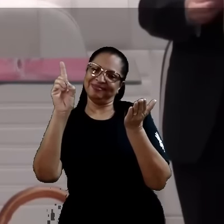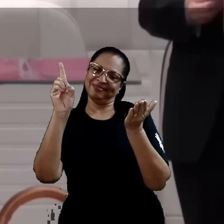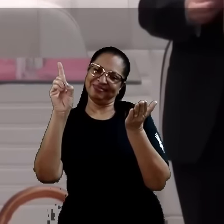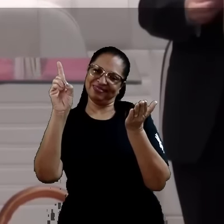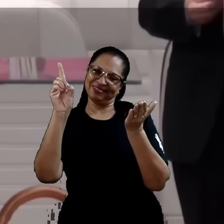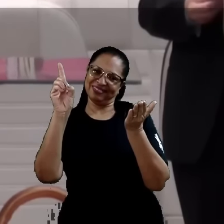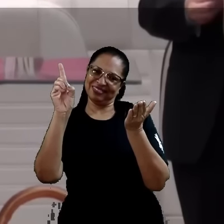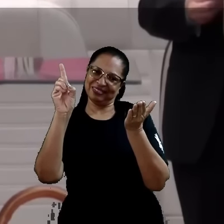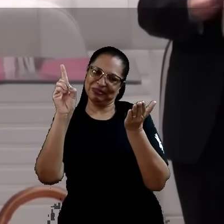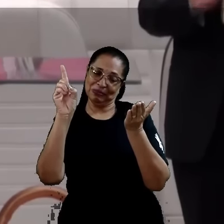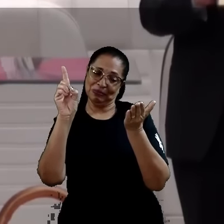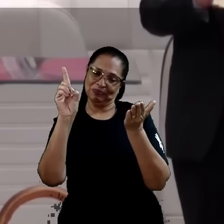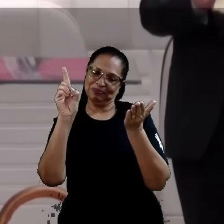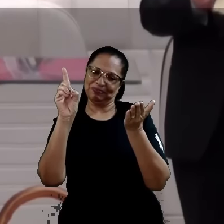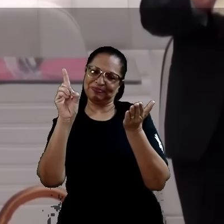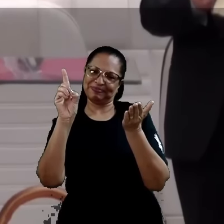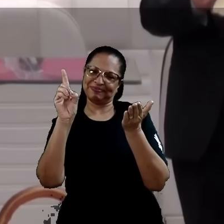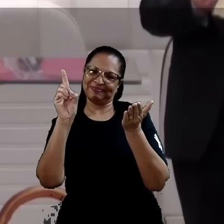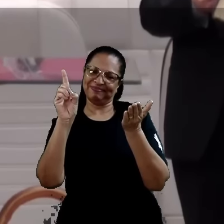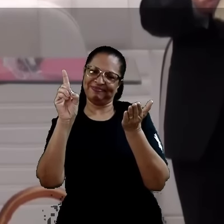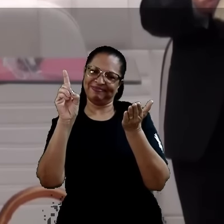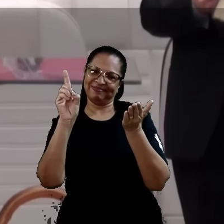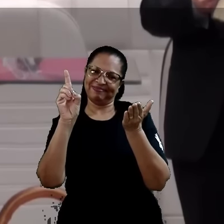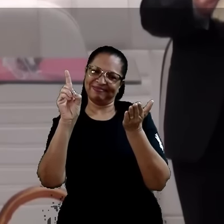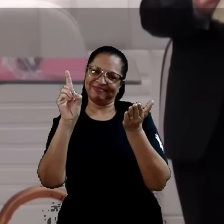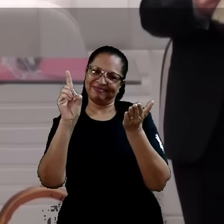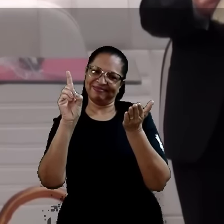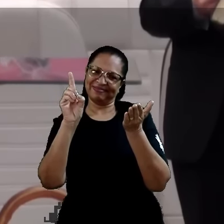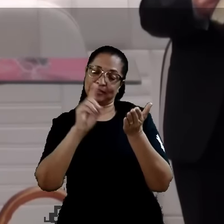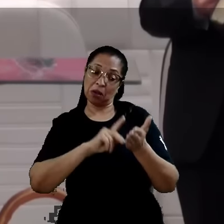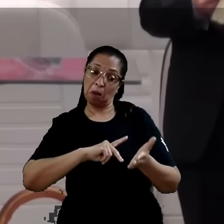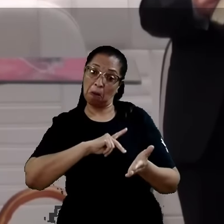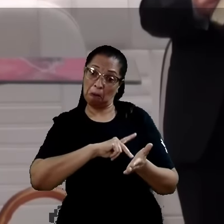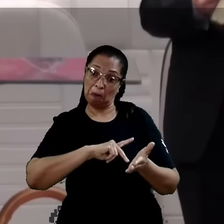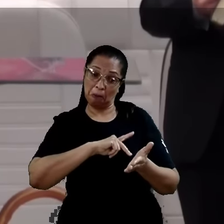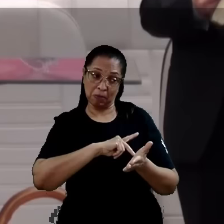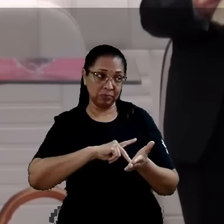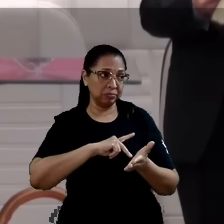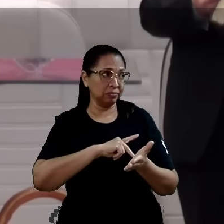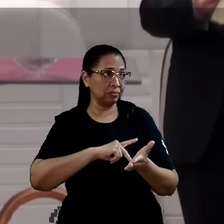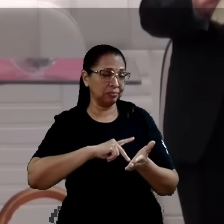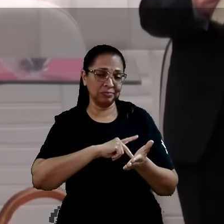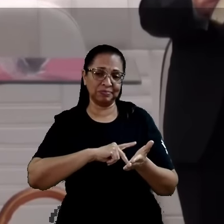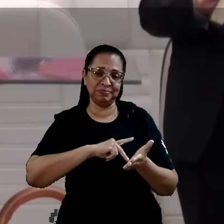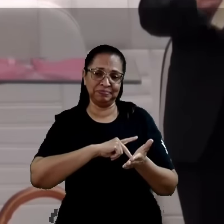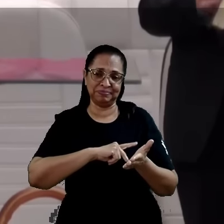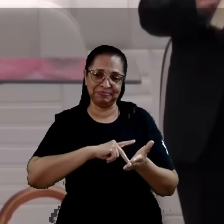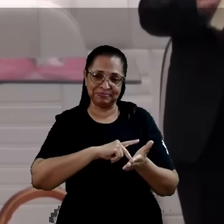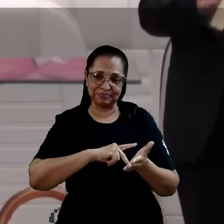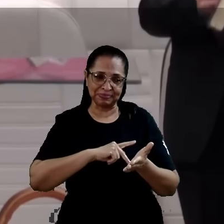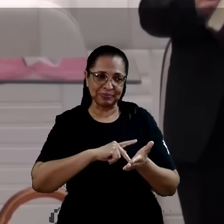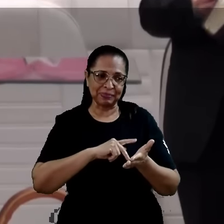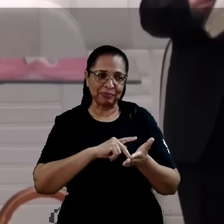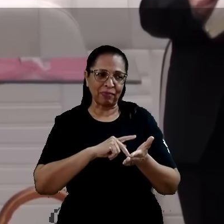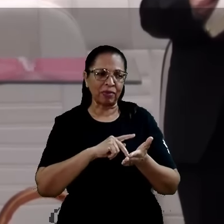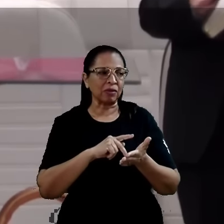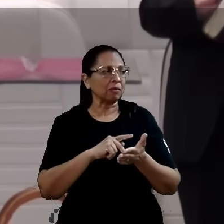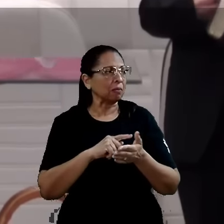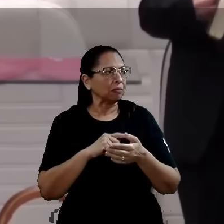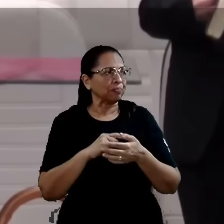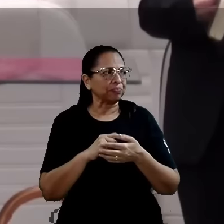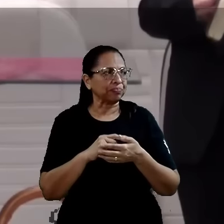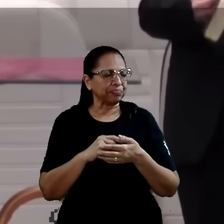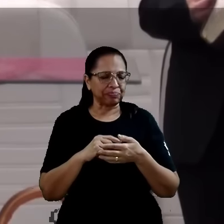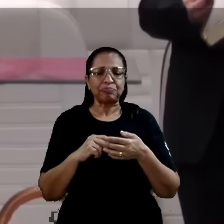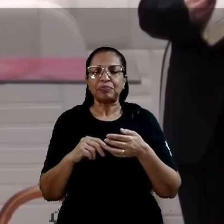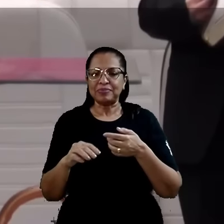segunda carta que Paulo escreveu a Timóteo no capítulo primeiro Vamos ler